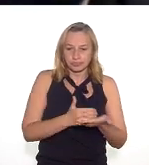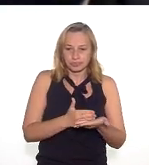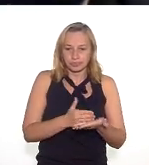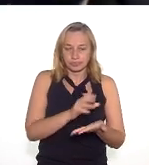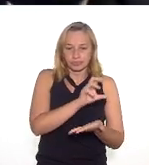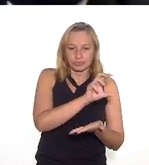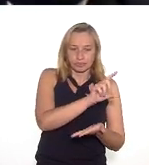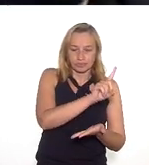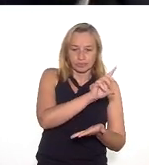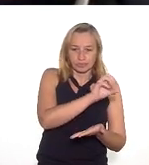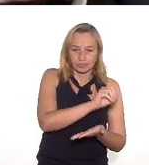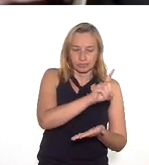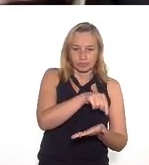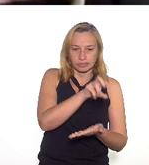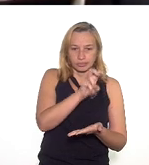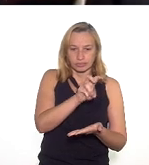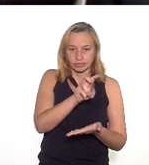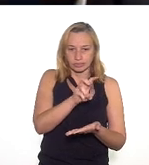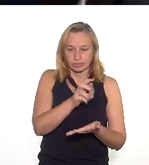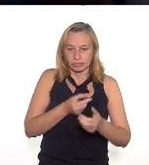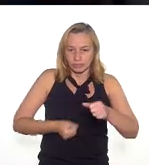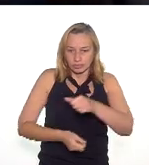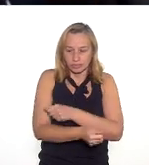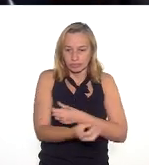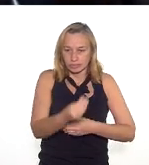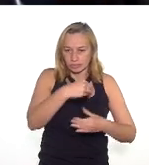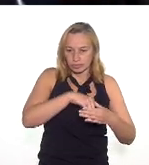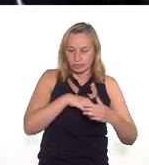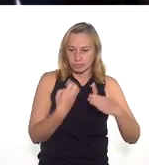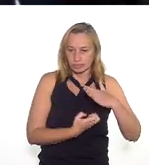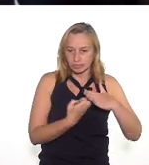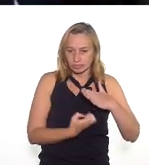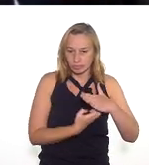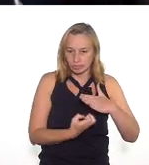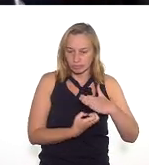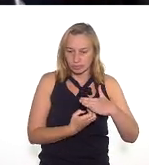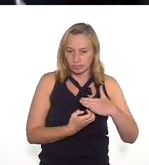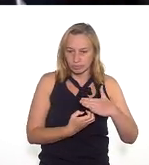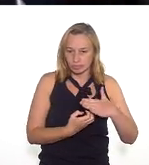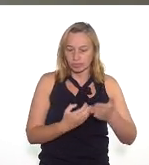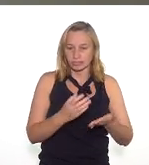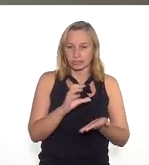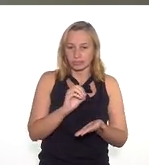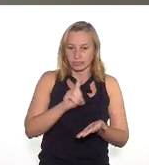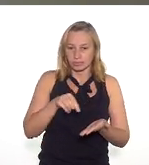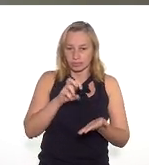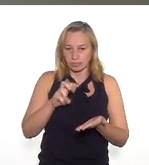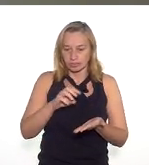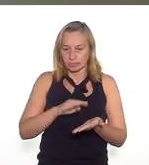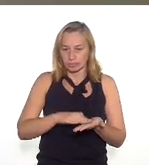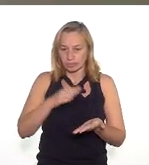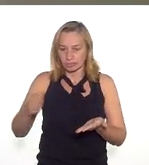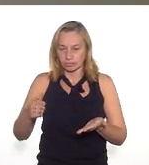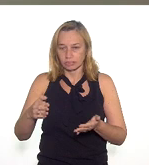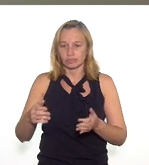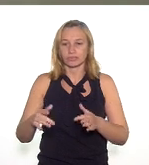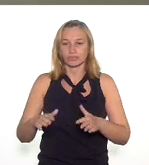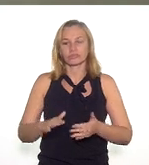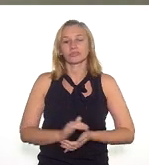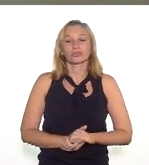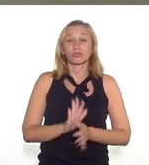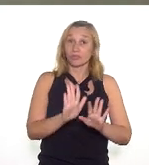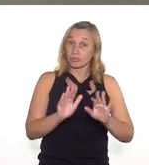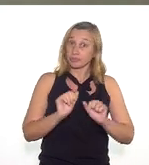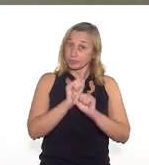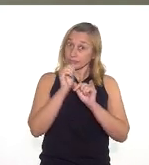para investimento interno na empresa e meio para centro de pesquisa. Então, o senhor está, só para me entender claramente, o